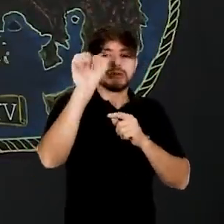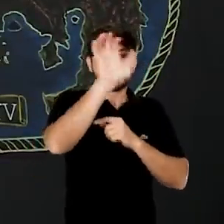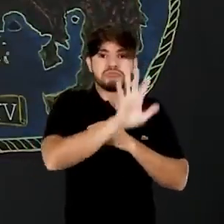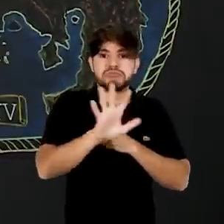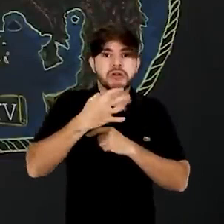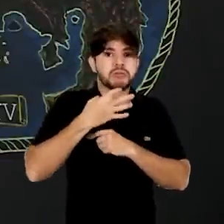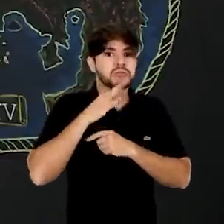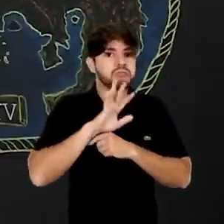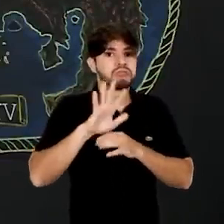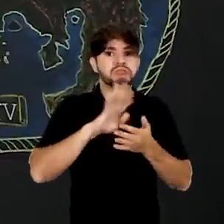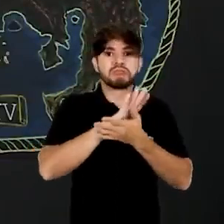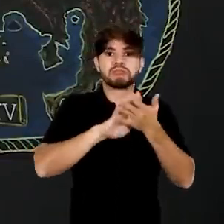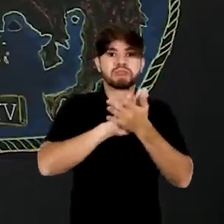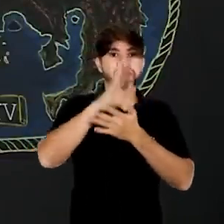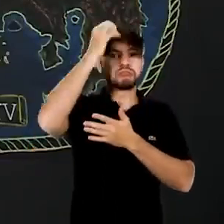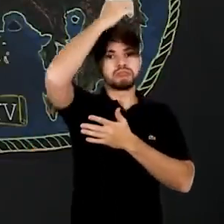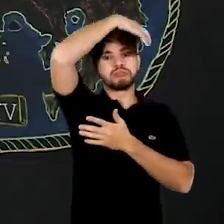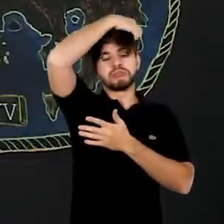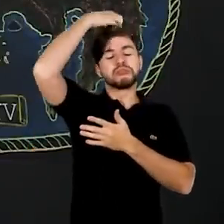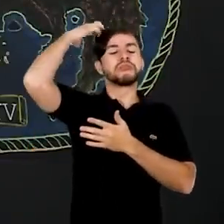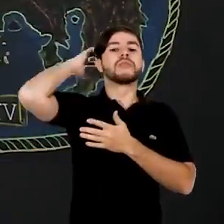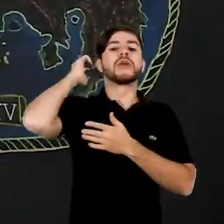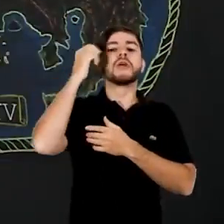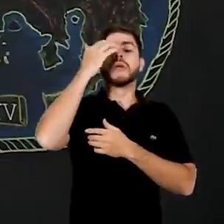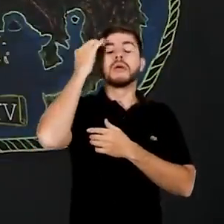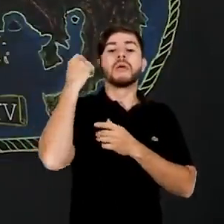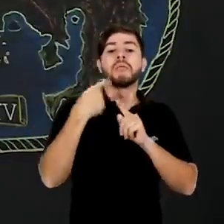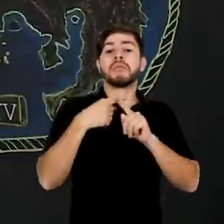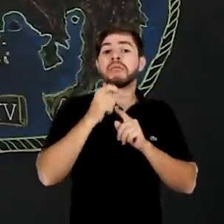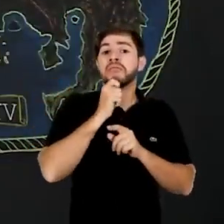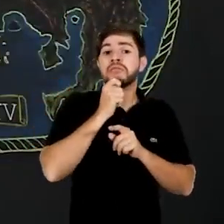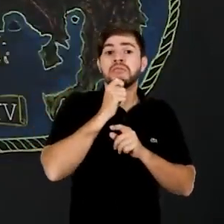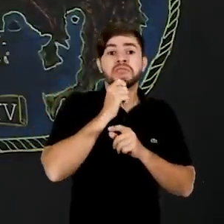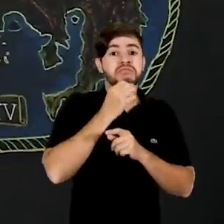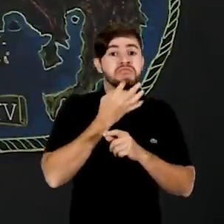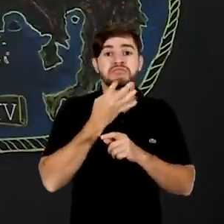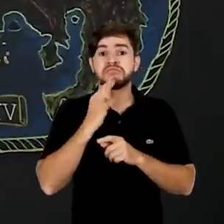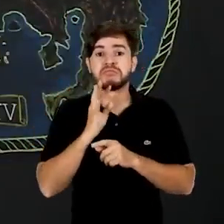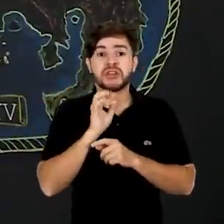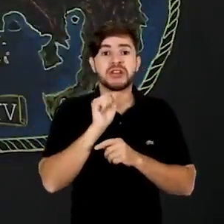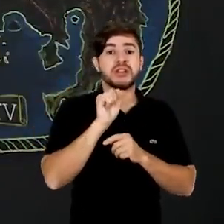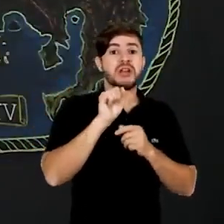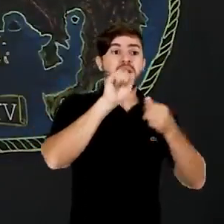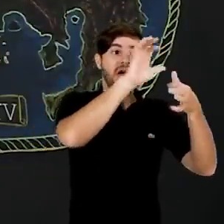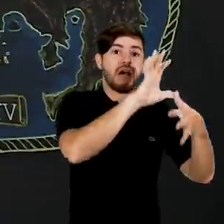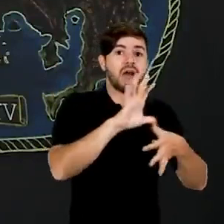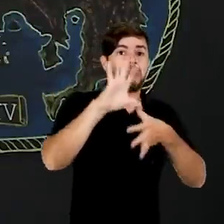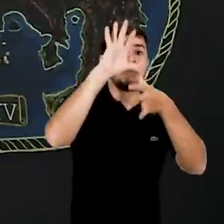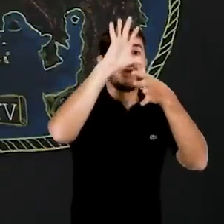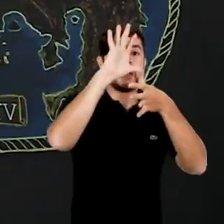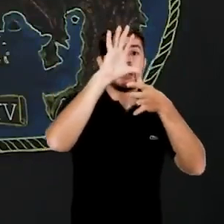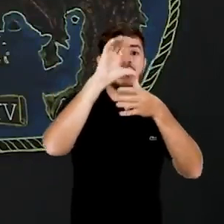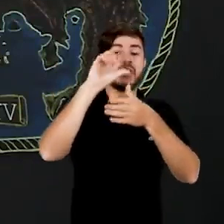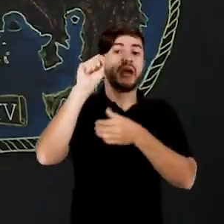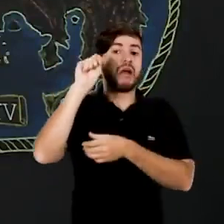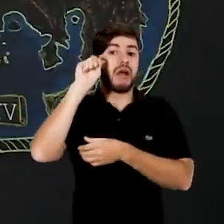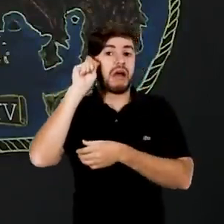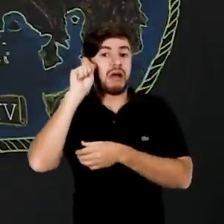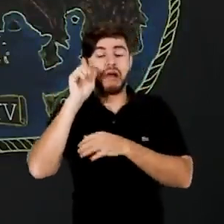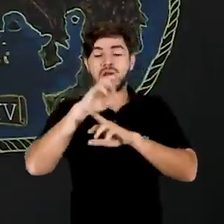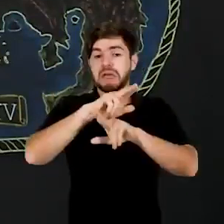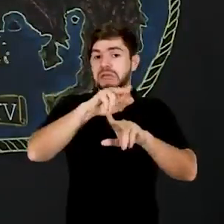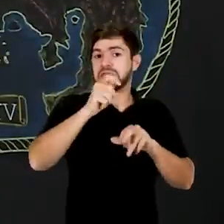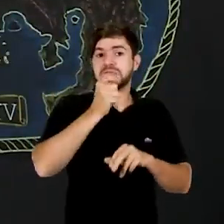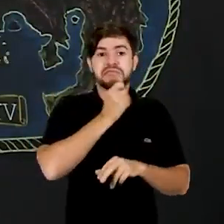conheciam a América, a Oceania, né? Partes importantes do nosso mundo, que para a gente hoje é muito tranquilo, a gente vê